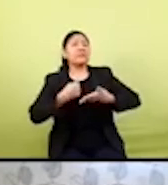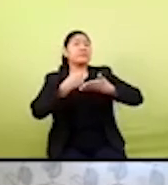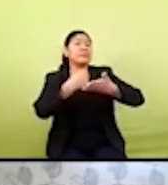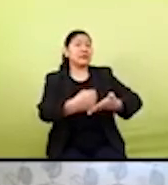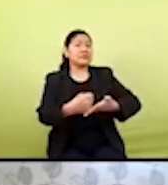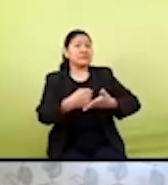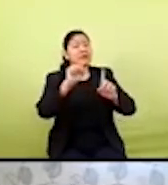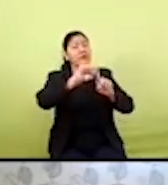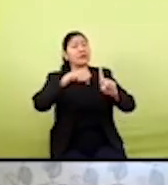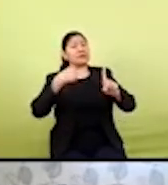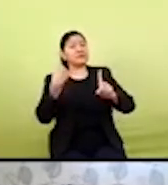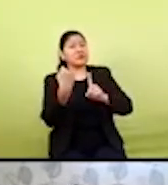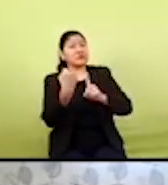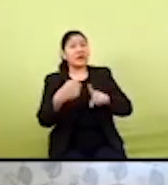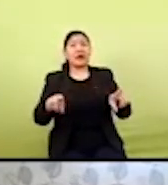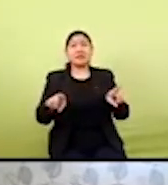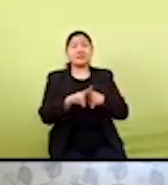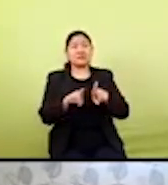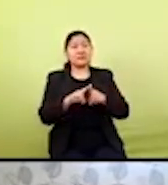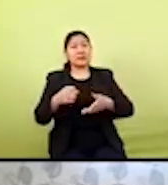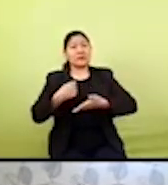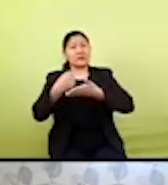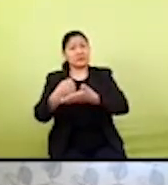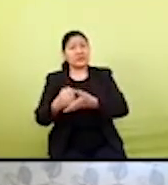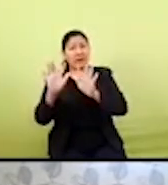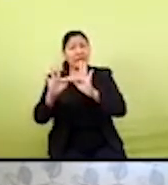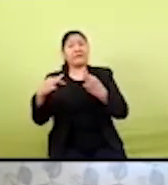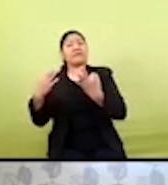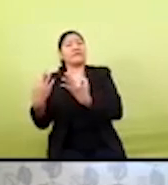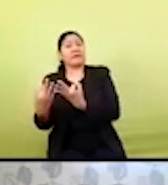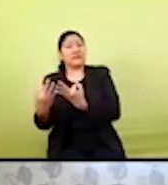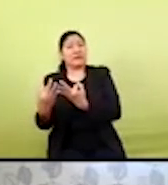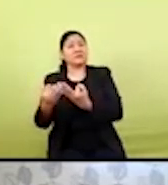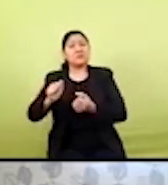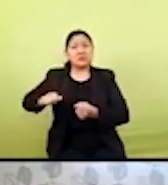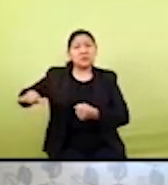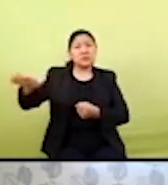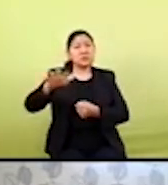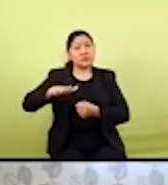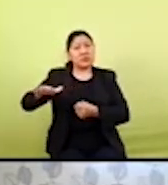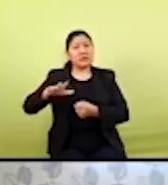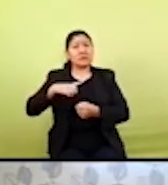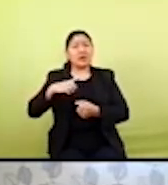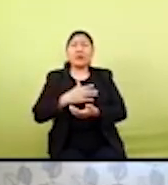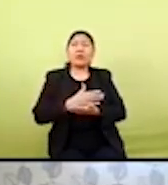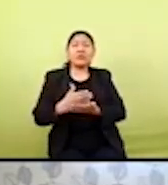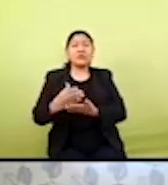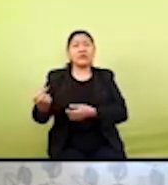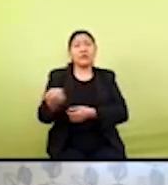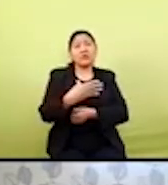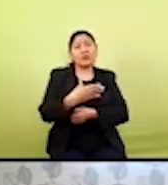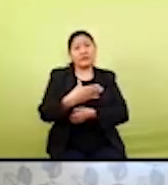com com o enfrentamento à violência de uma forma geral e com a reconstrução,